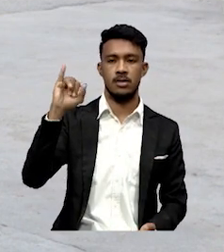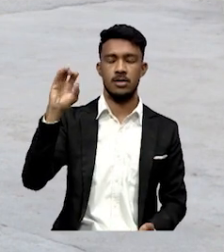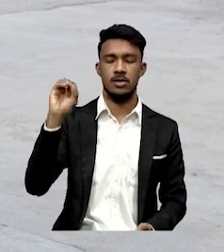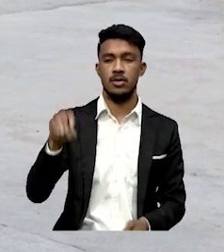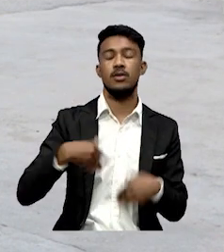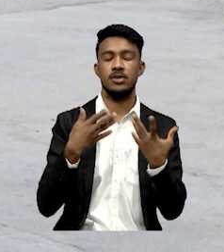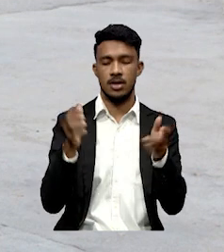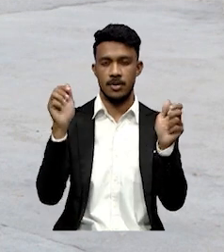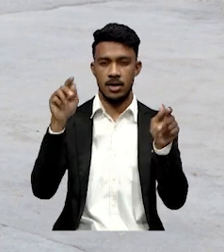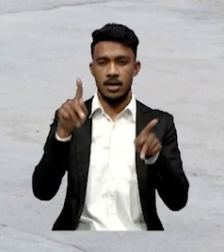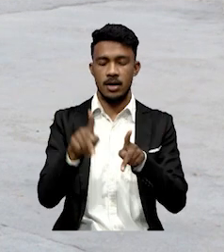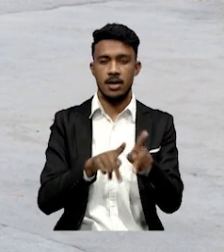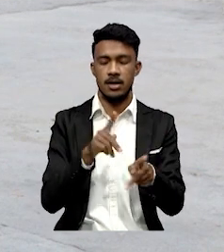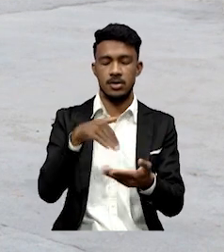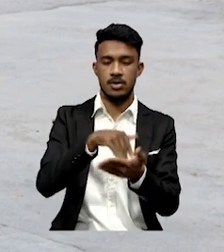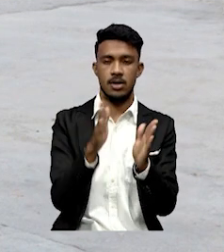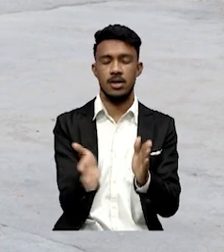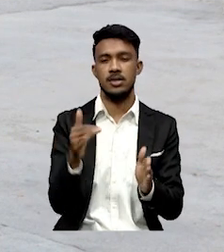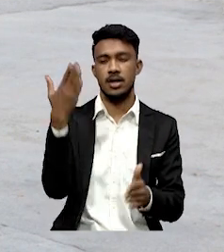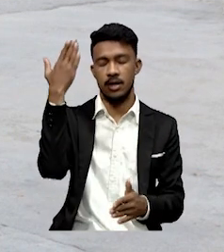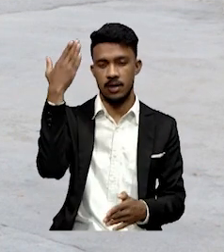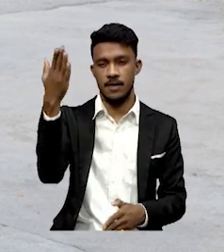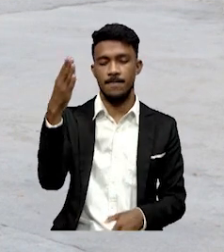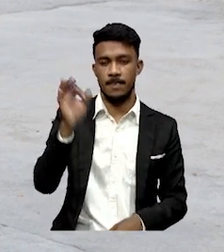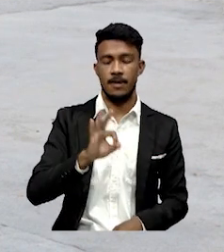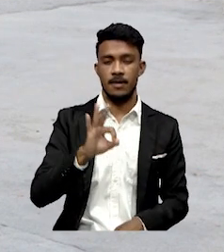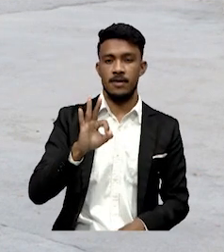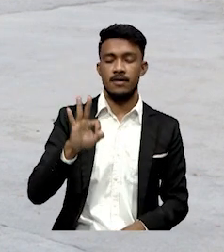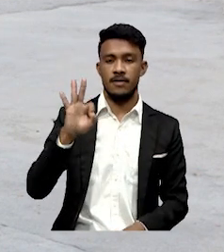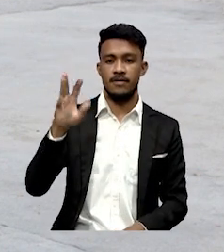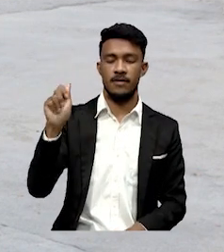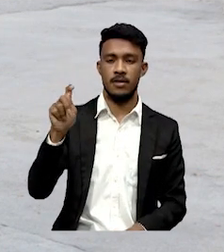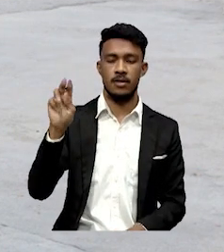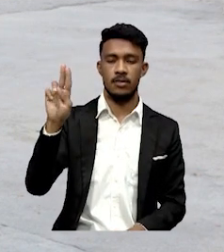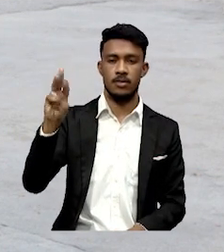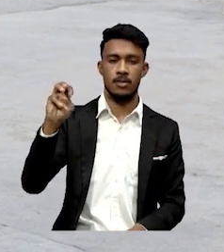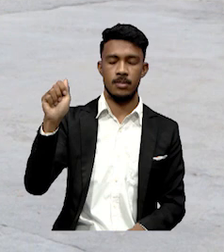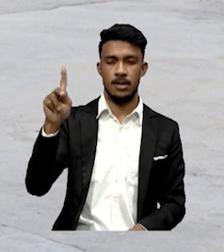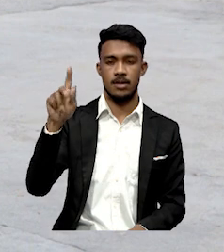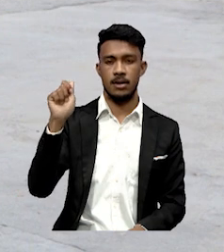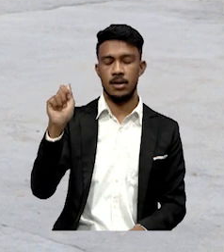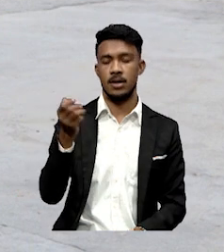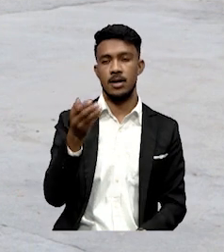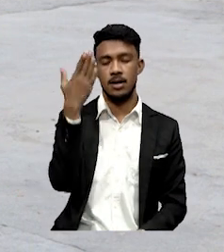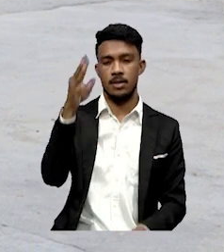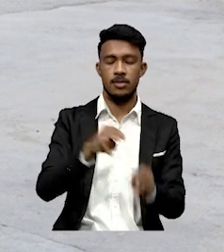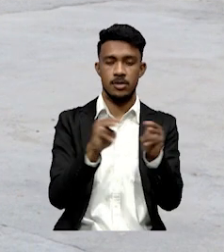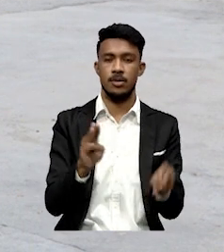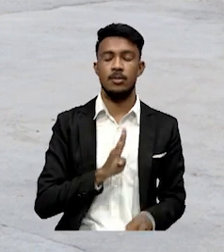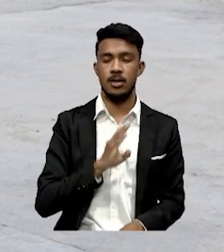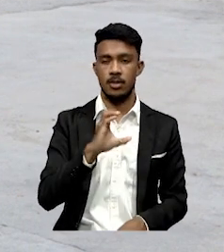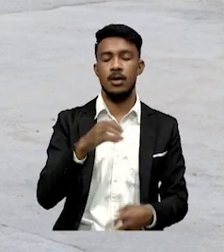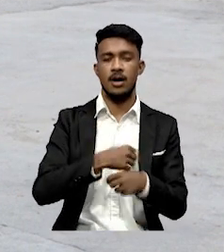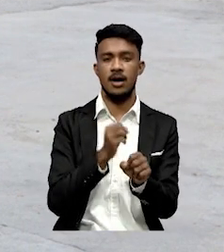estudante sira ia escola técnica vocacional linian no mo seminarista sira halau serne